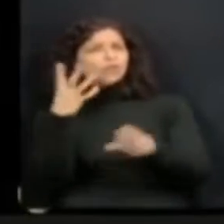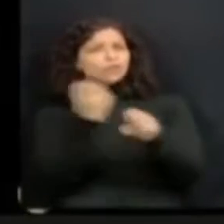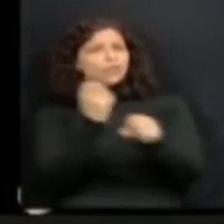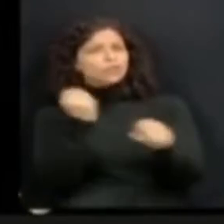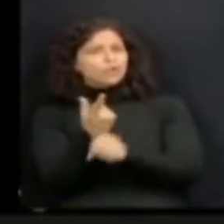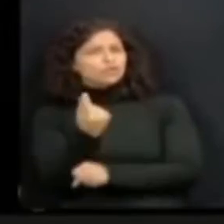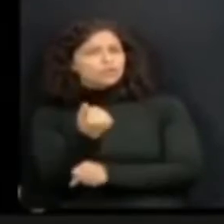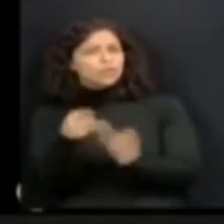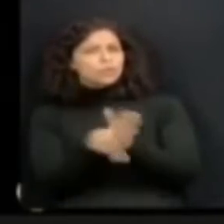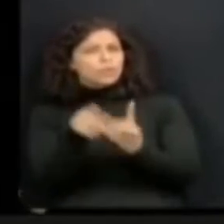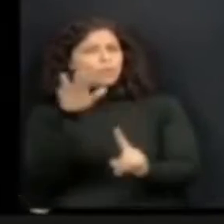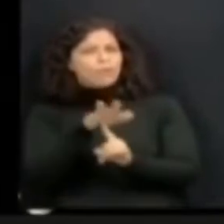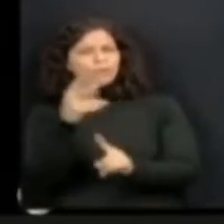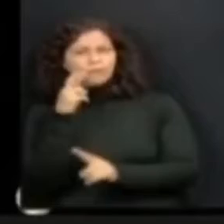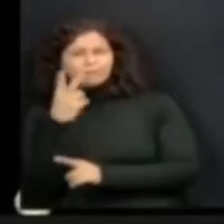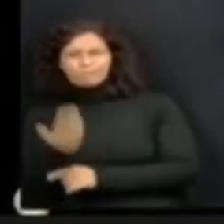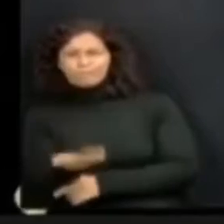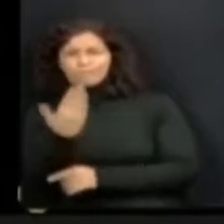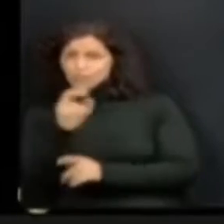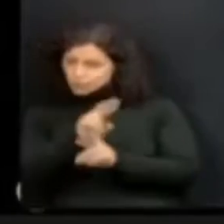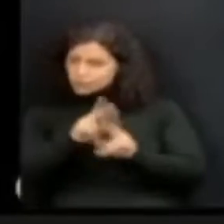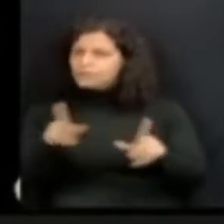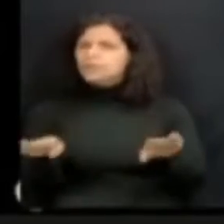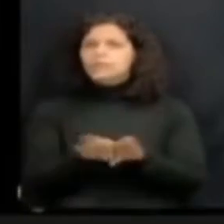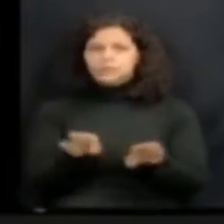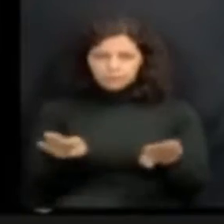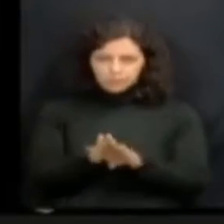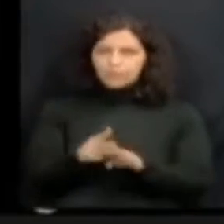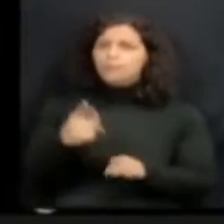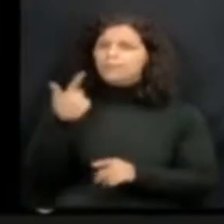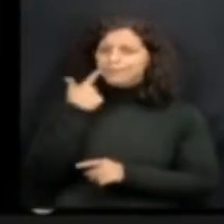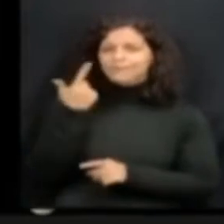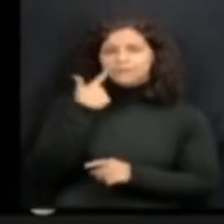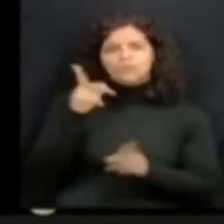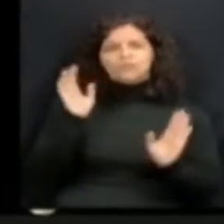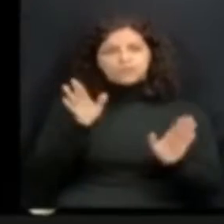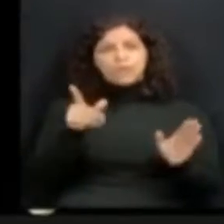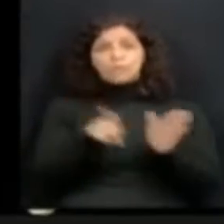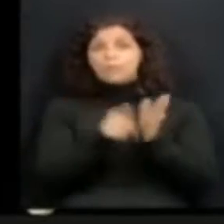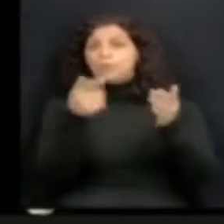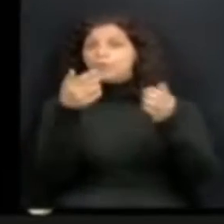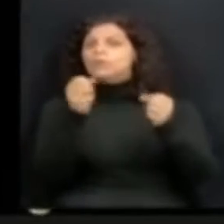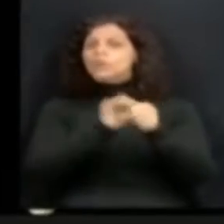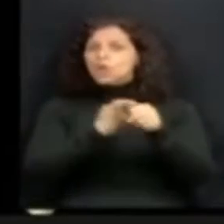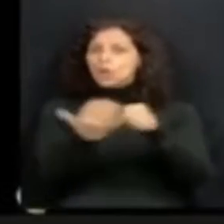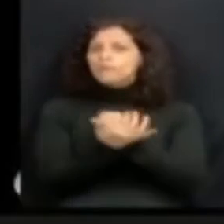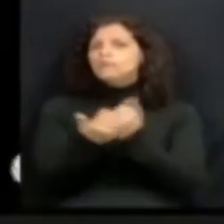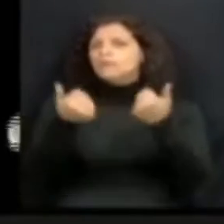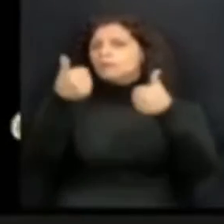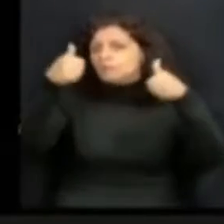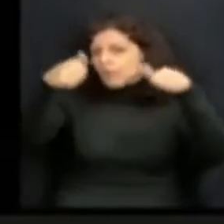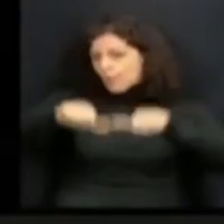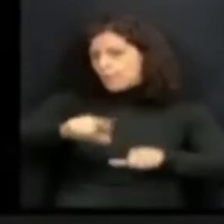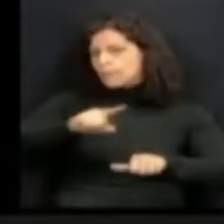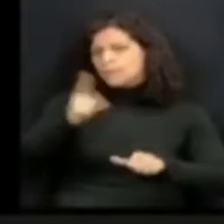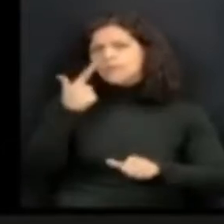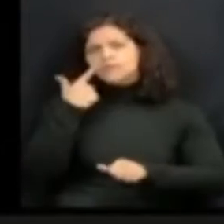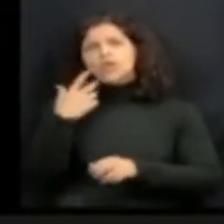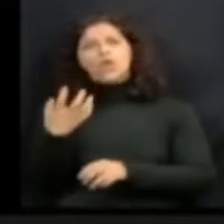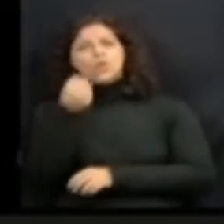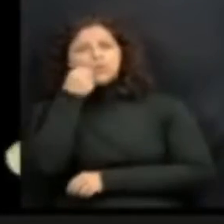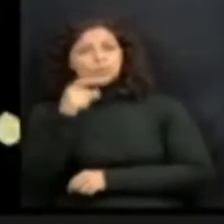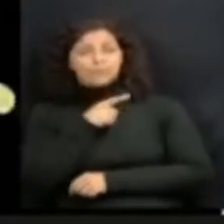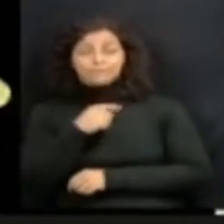era aquilo que era colocado pelo governo, mesmo já com sinais da crise do combate ao coronavírus.